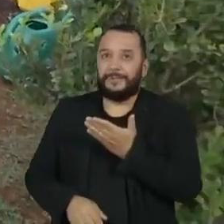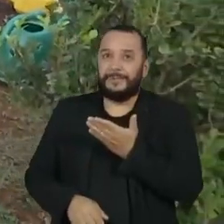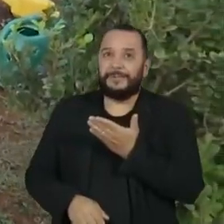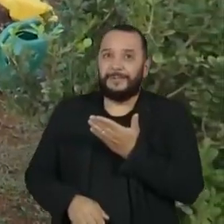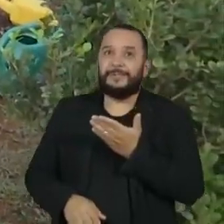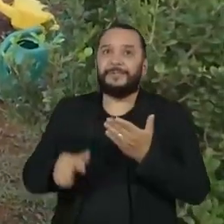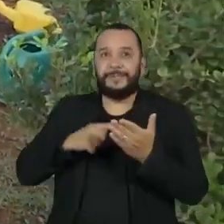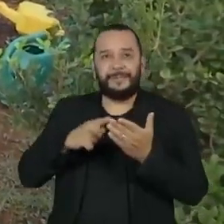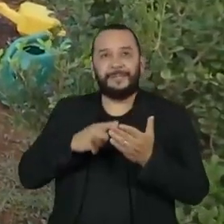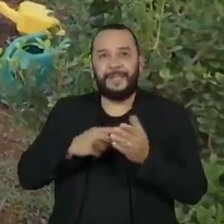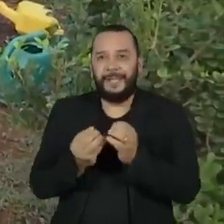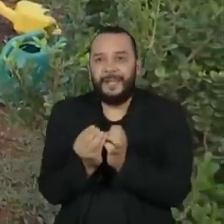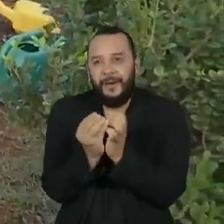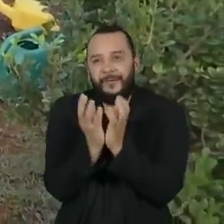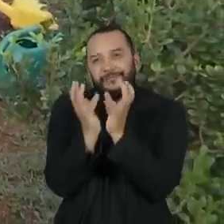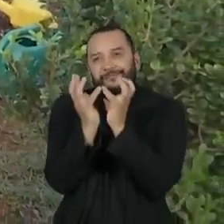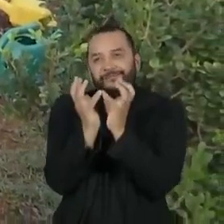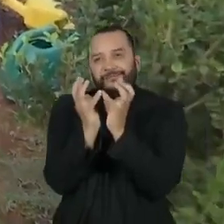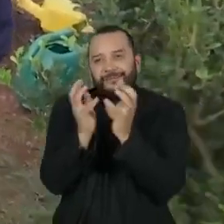Uma salada.